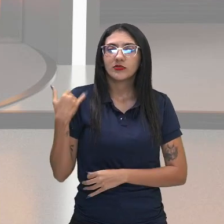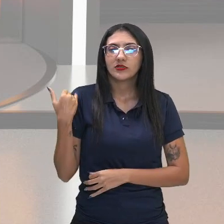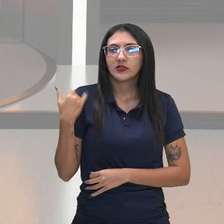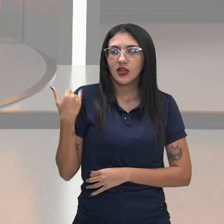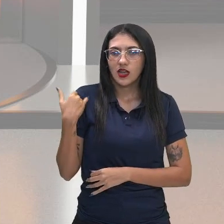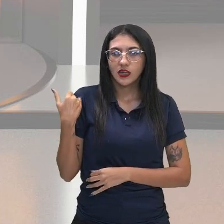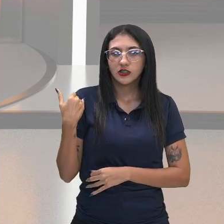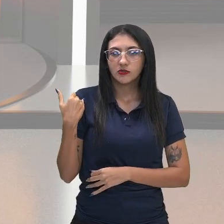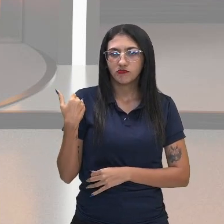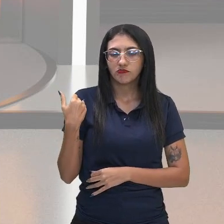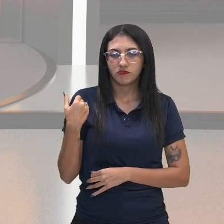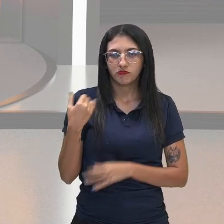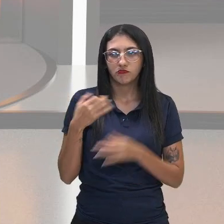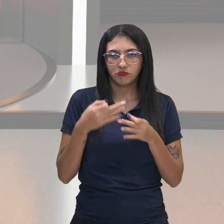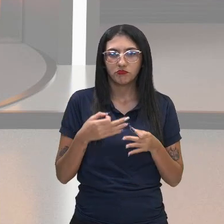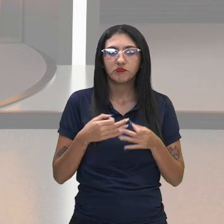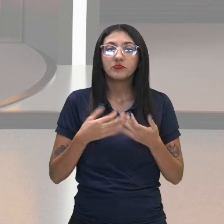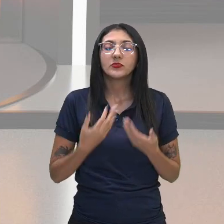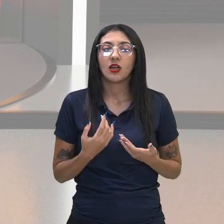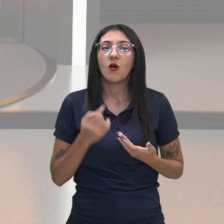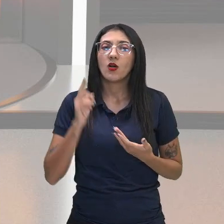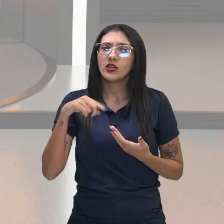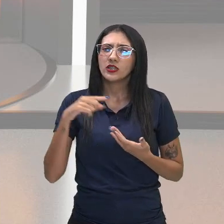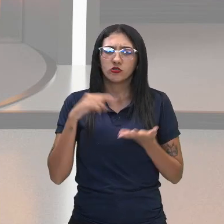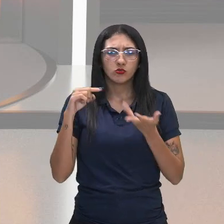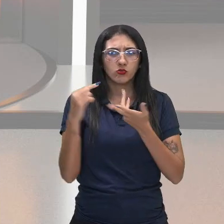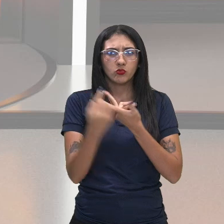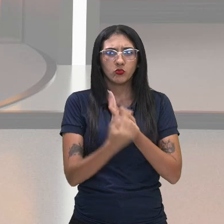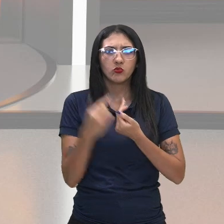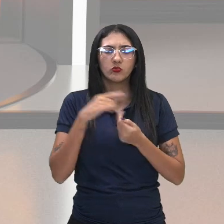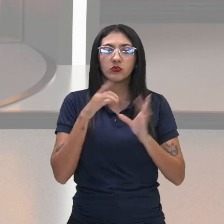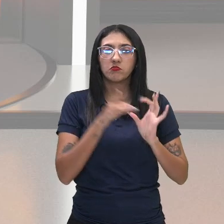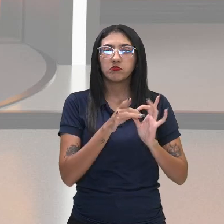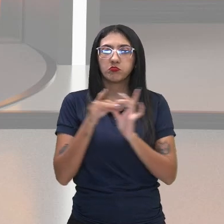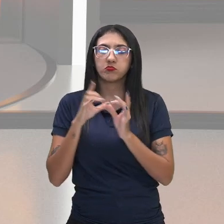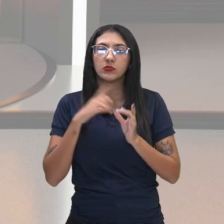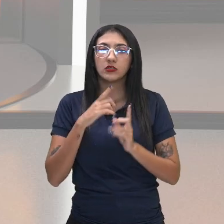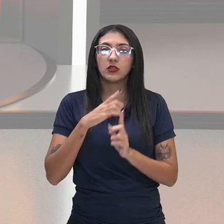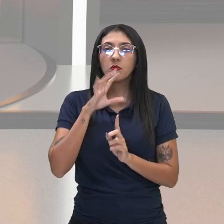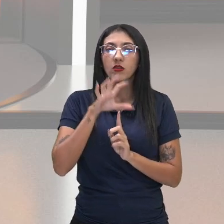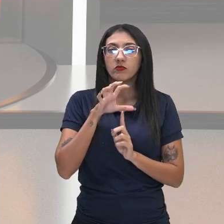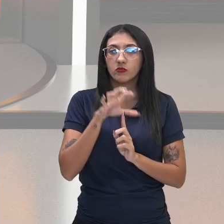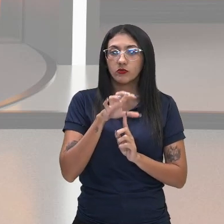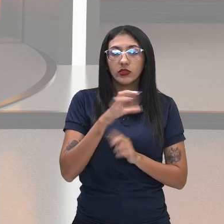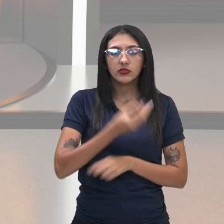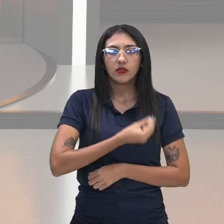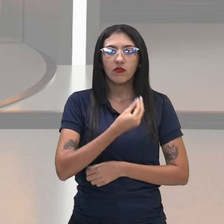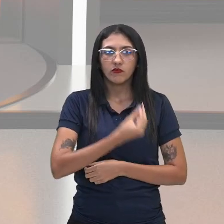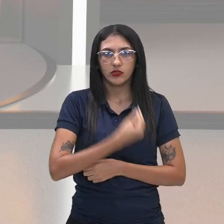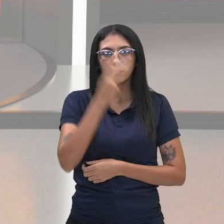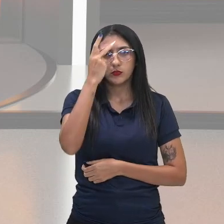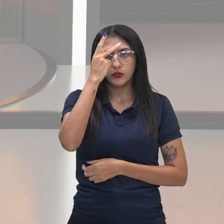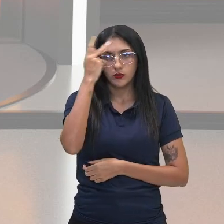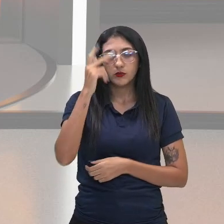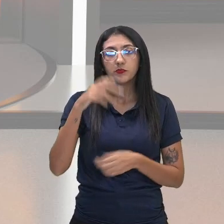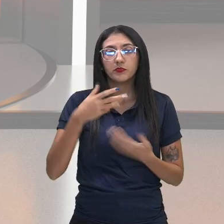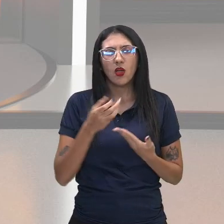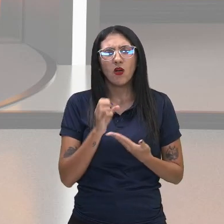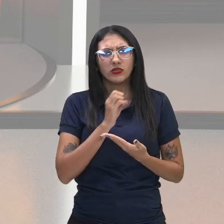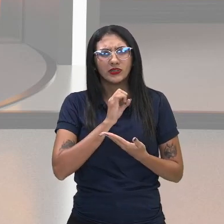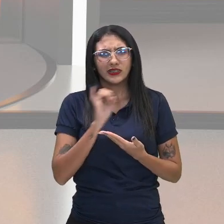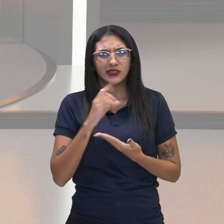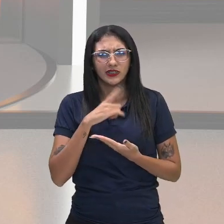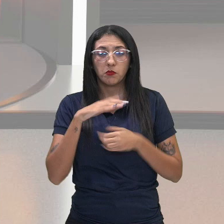em média, tá bom? Então isso tudo vai ter um impacto positivo na vida das pessoas. Então se existem